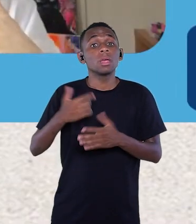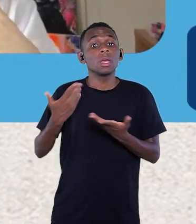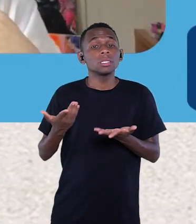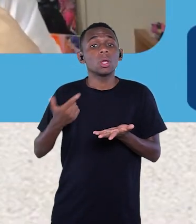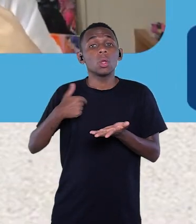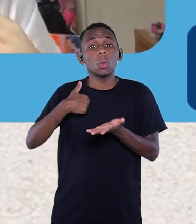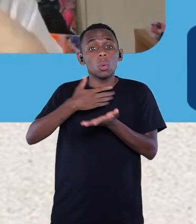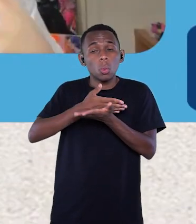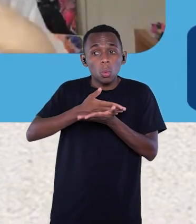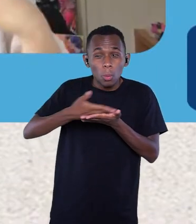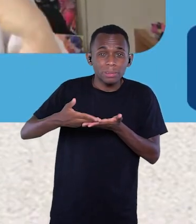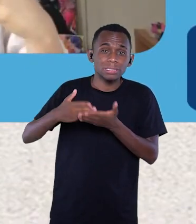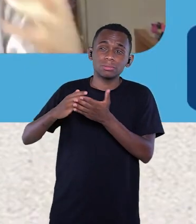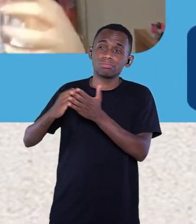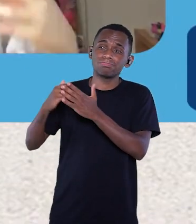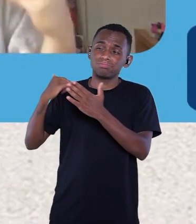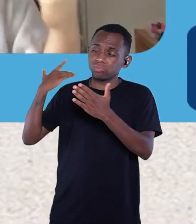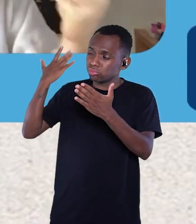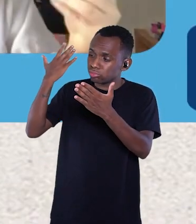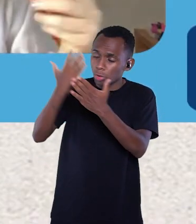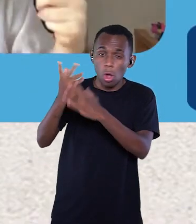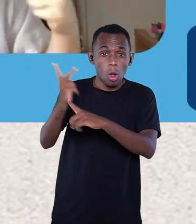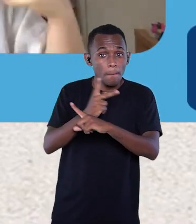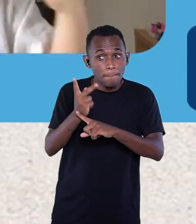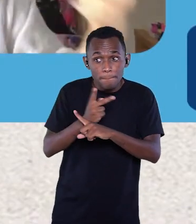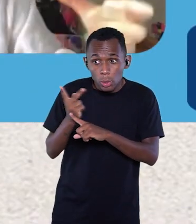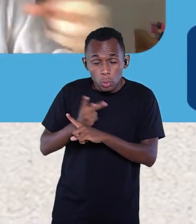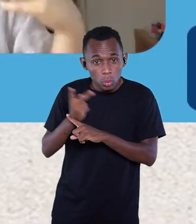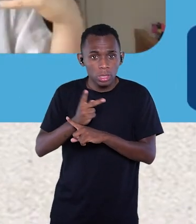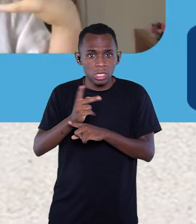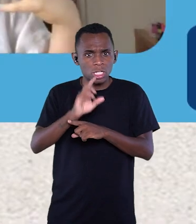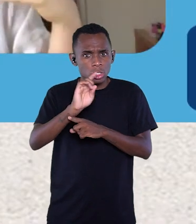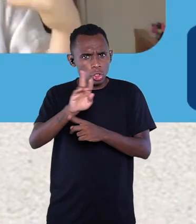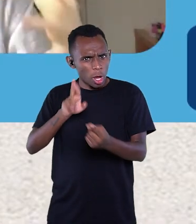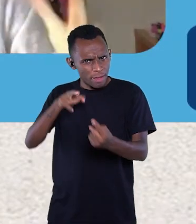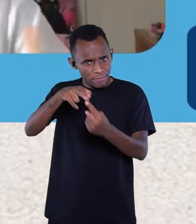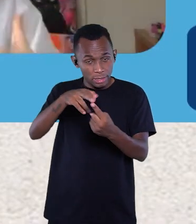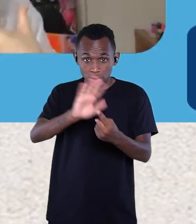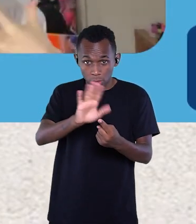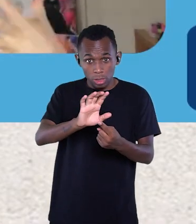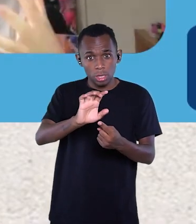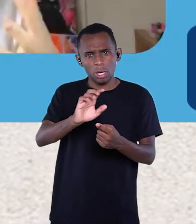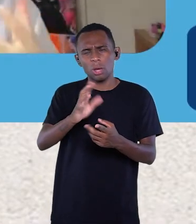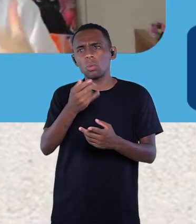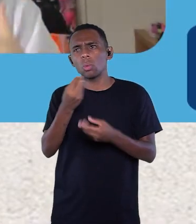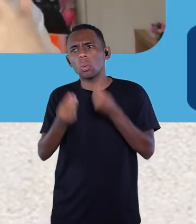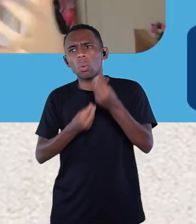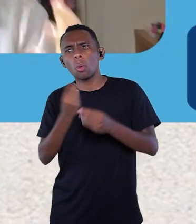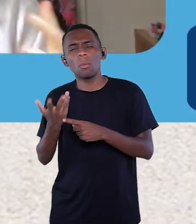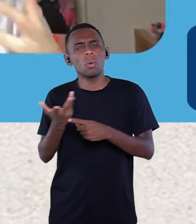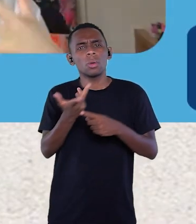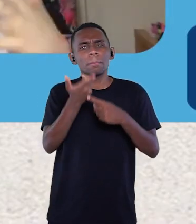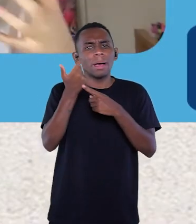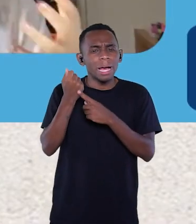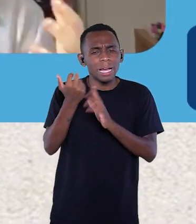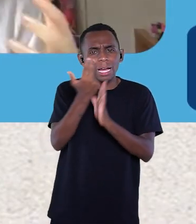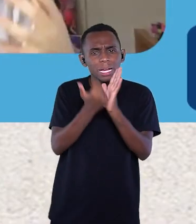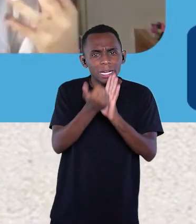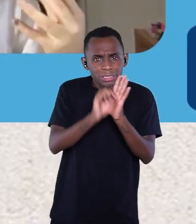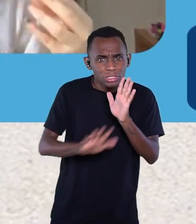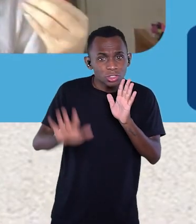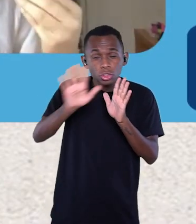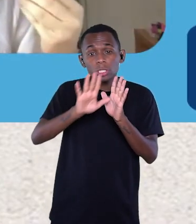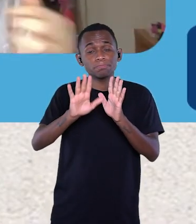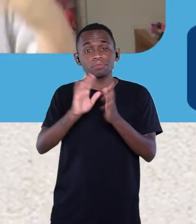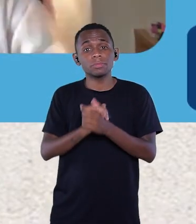passei, assim, durante muito tempo nessa busca, até não só por uma referência, assim, por uma imagem, algo que